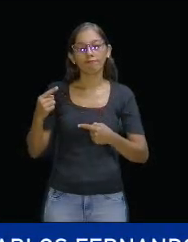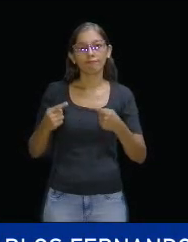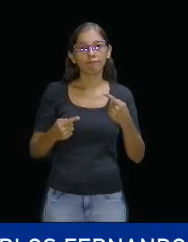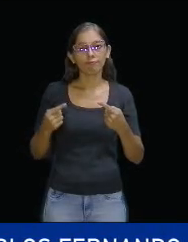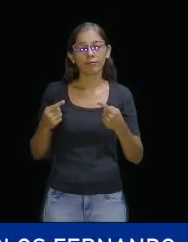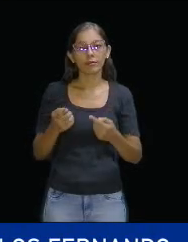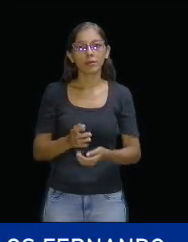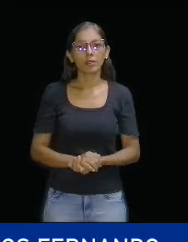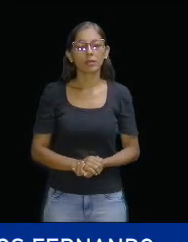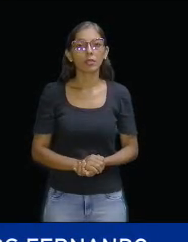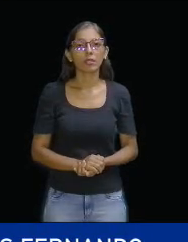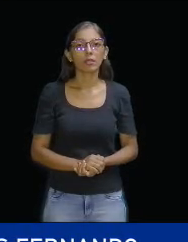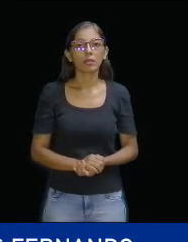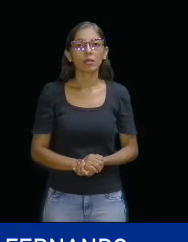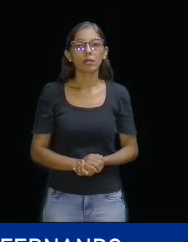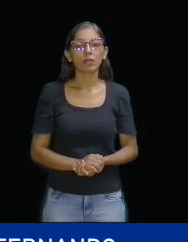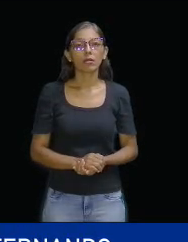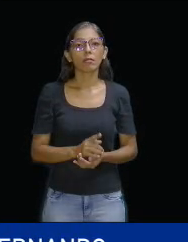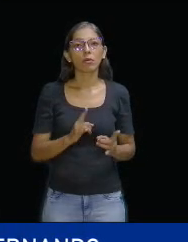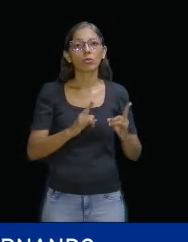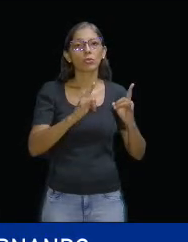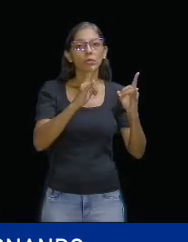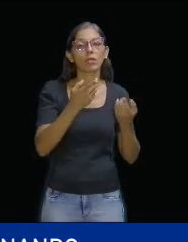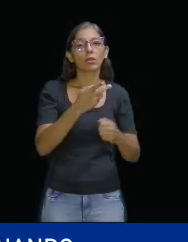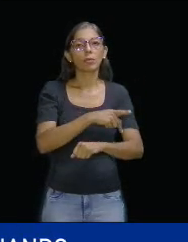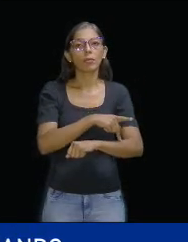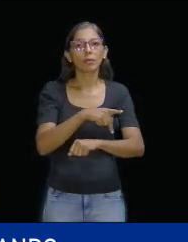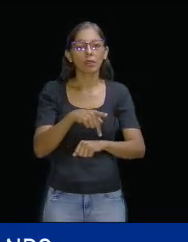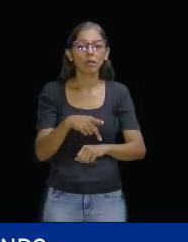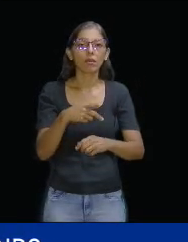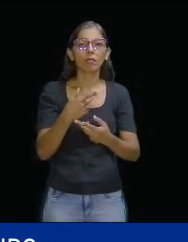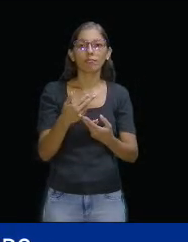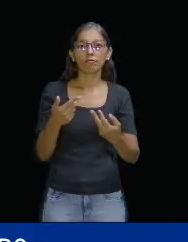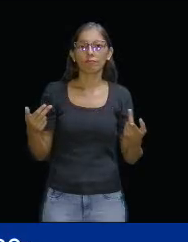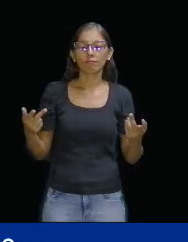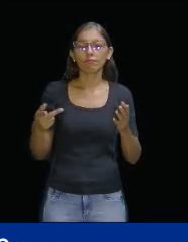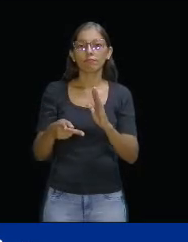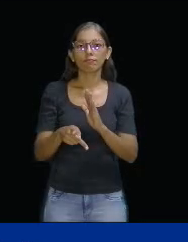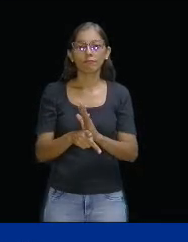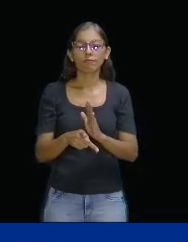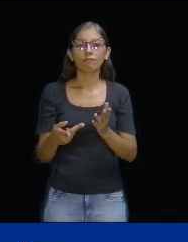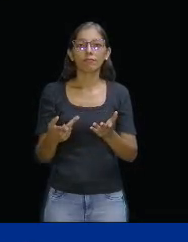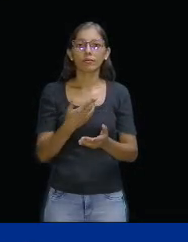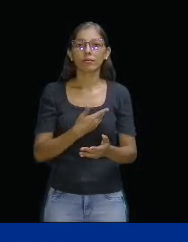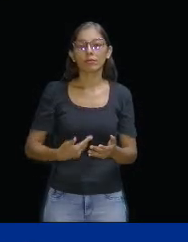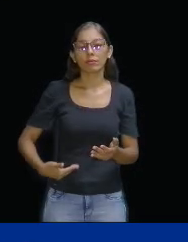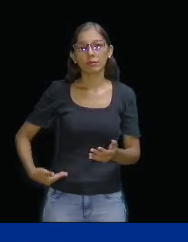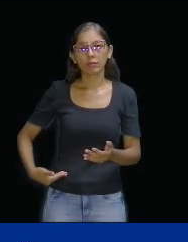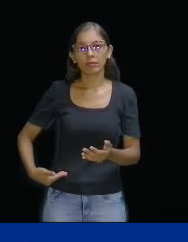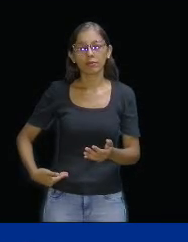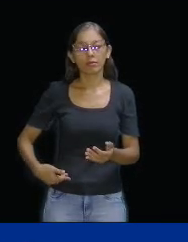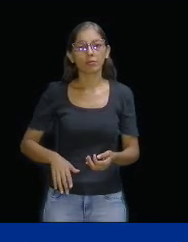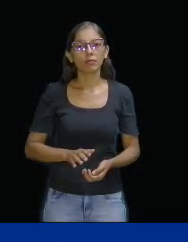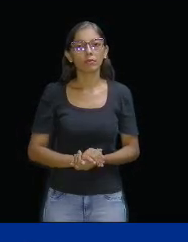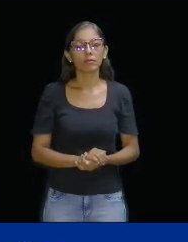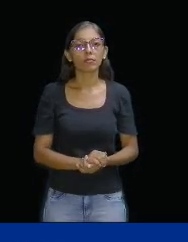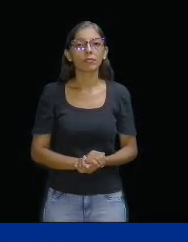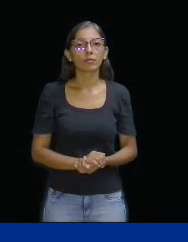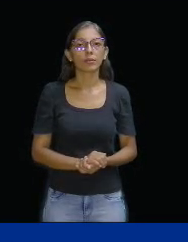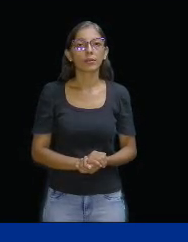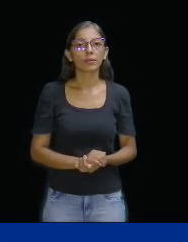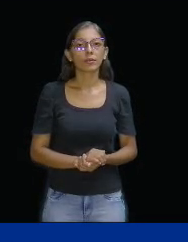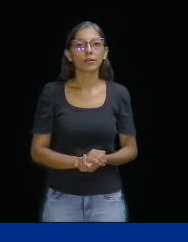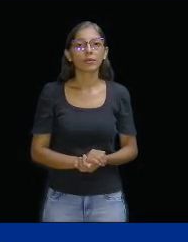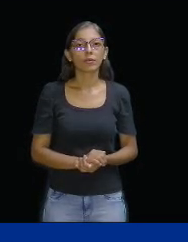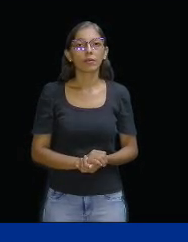públicas, mobiliário urbano, praças e sedes de secretarias municipais, mesmo após a concessão